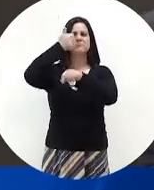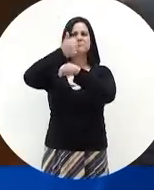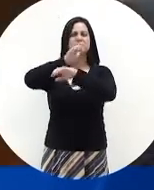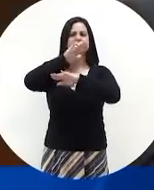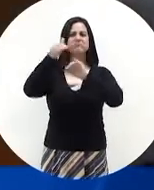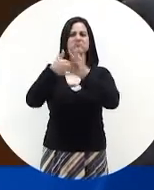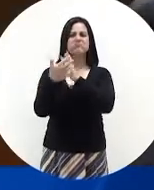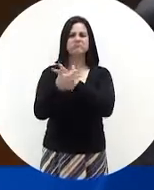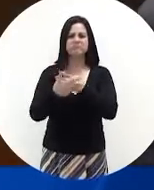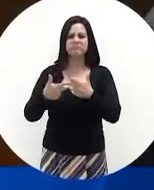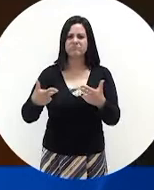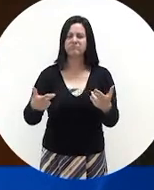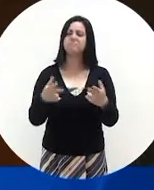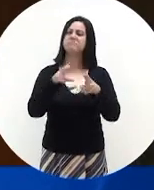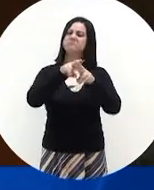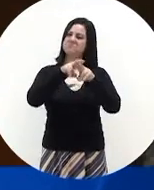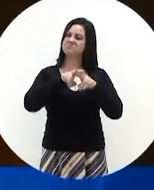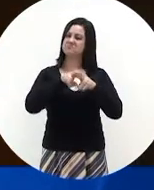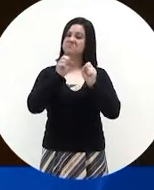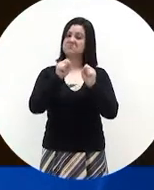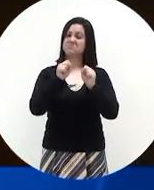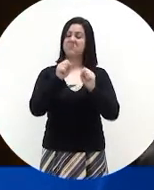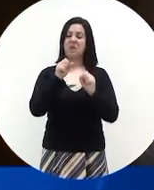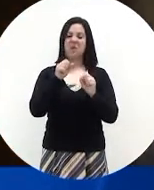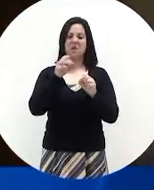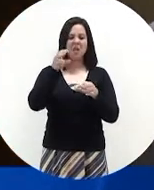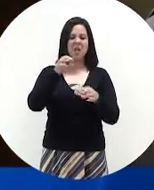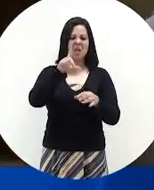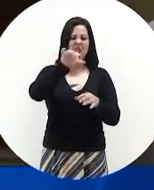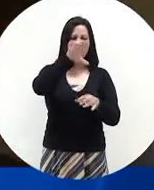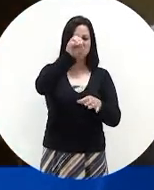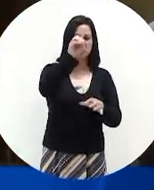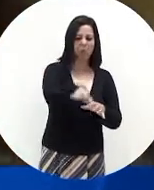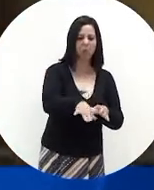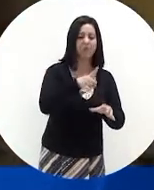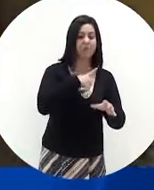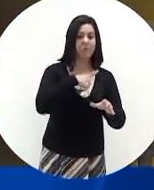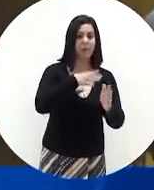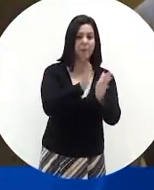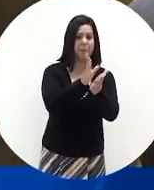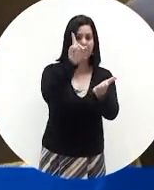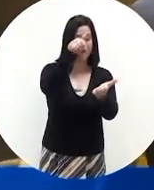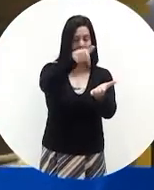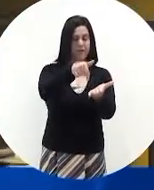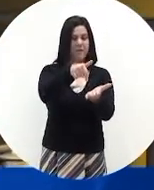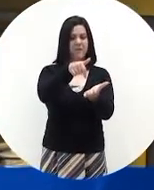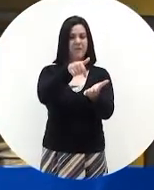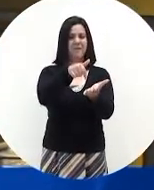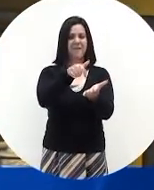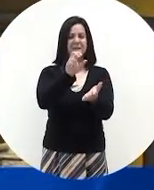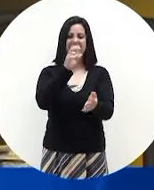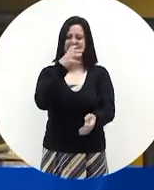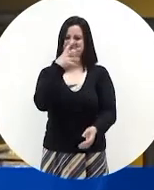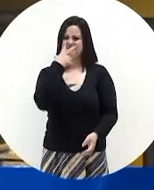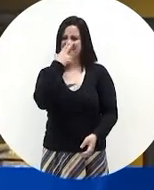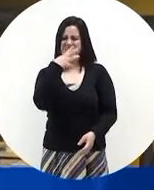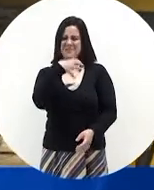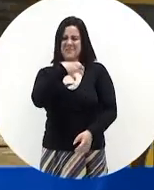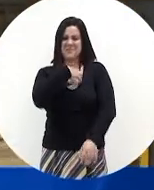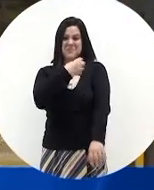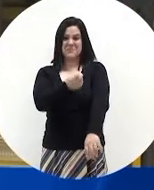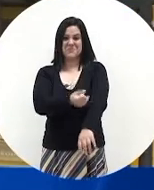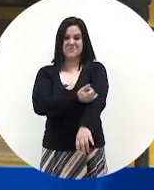coisas. E é por isso que a gente pode achar uma Bíblia no lixo, e alguma coisa vai dar, um arrepio